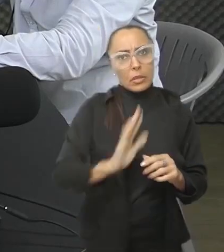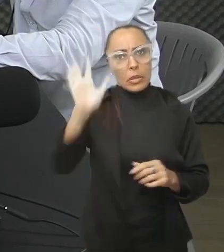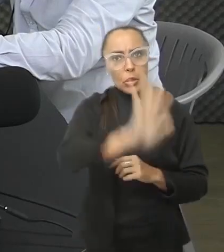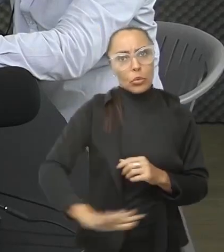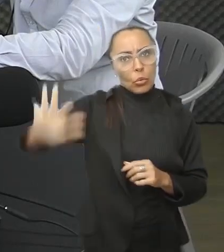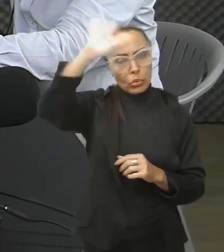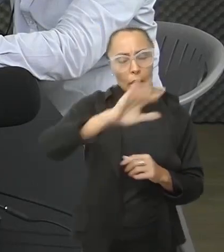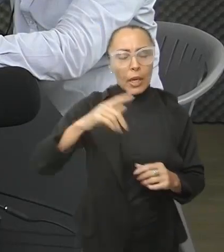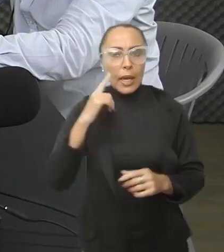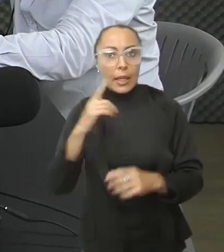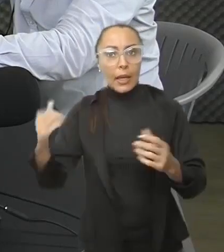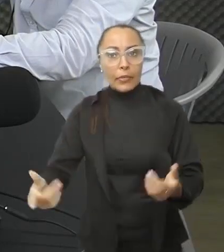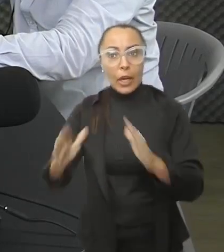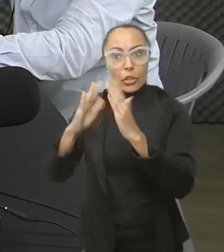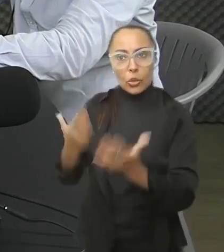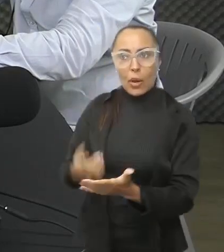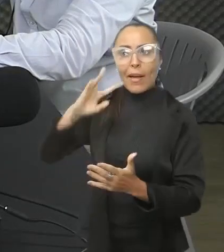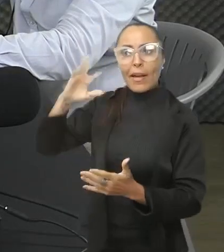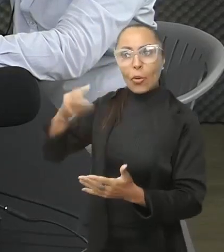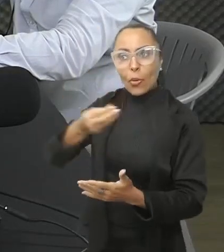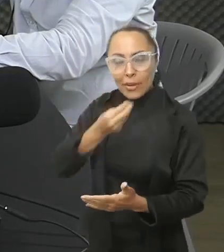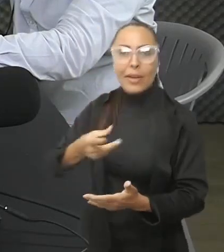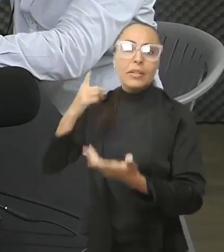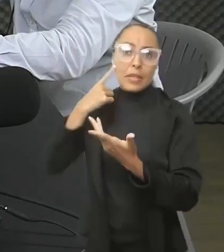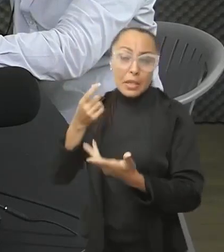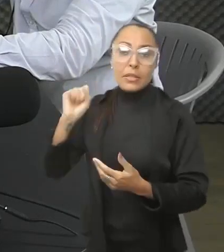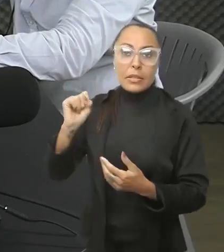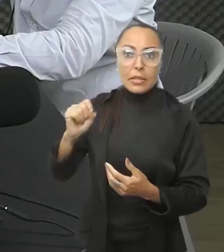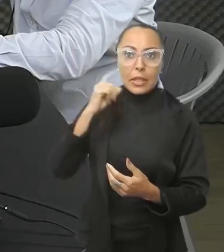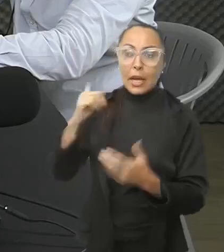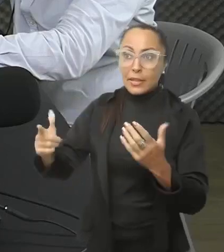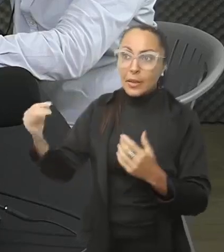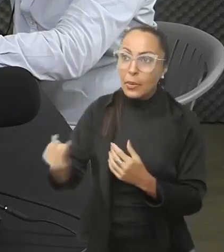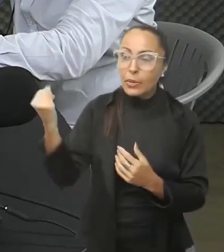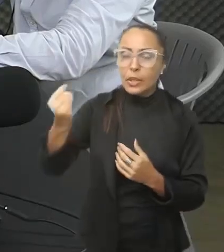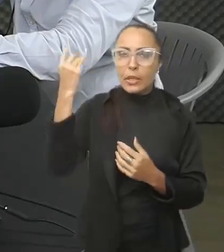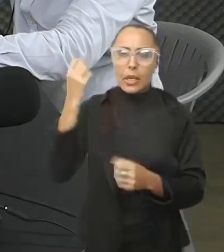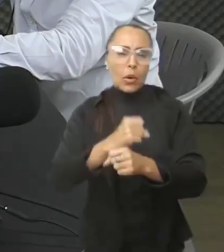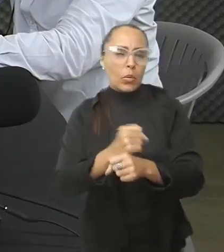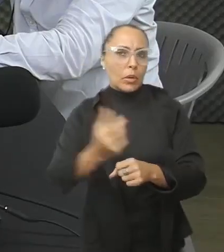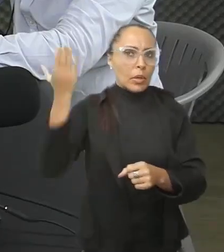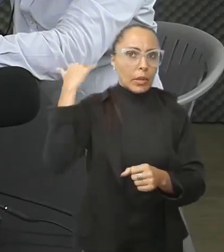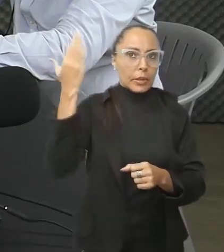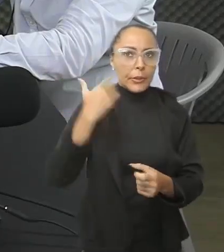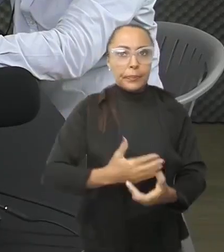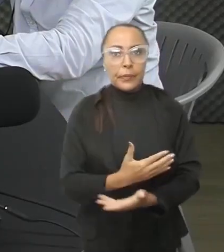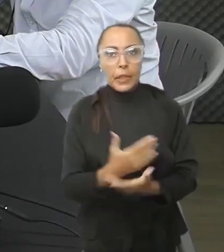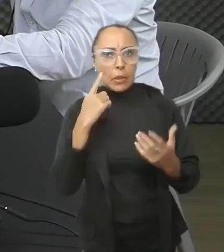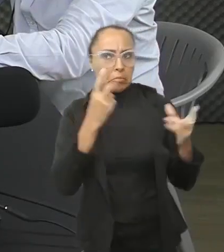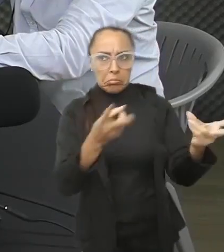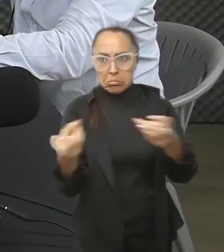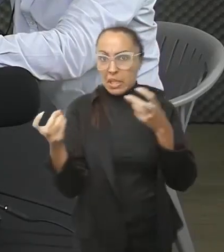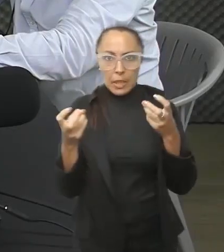vem reconhecendo esse papel de rede de proteção que até então, em alguns anos atrás, isso não era tão perceptível,